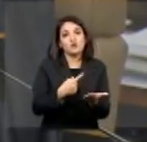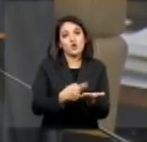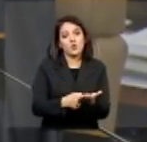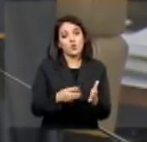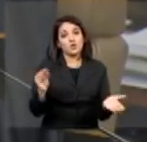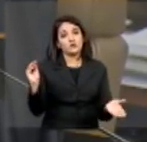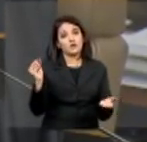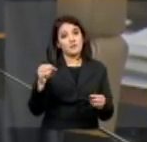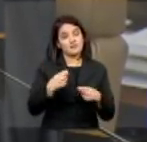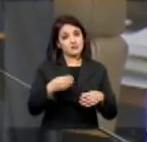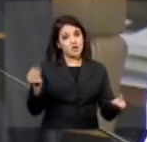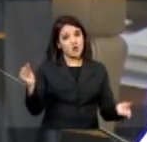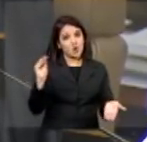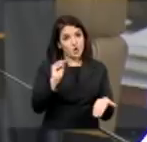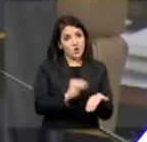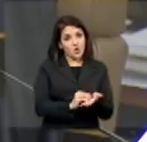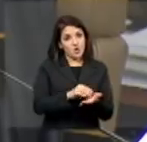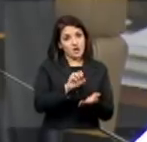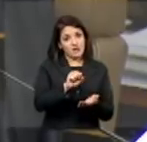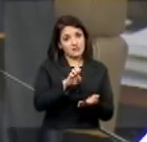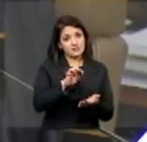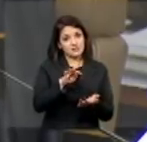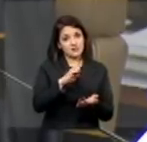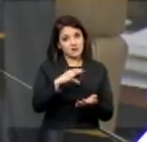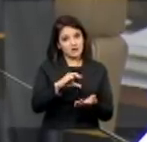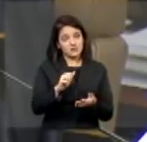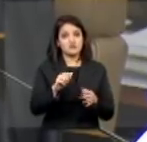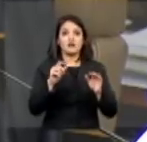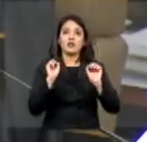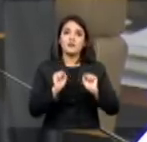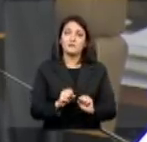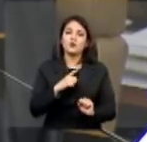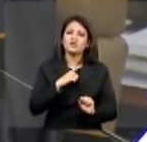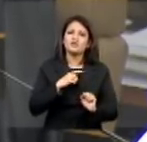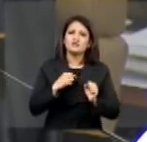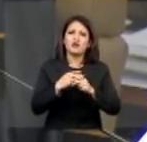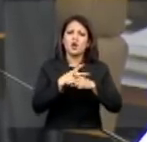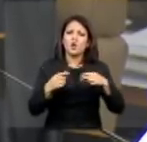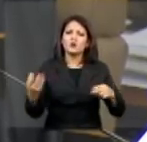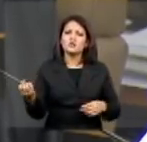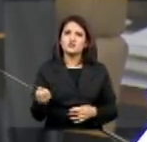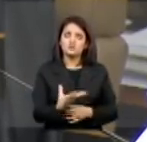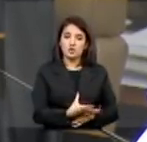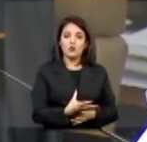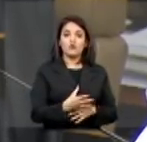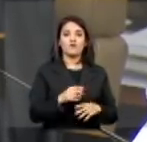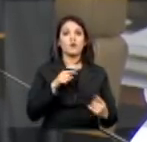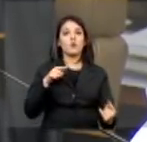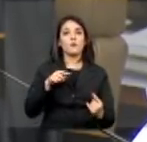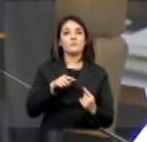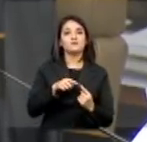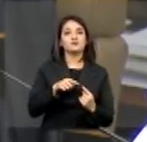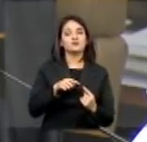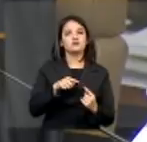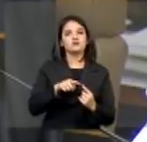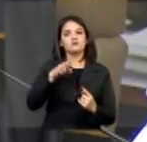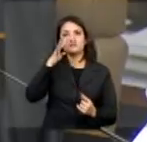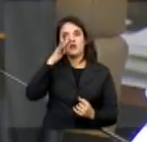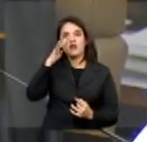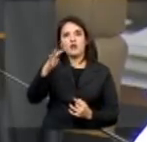podem trazer elementos de argumentos novos com o objetivo de incriminar os demais acusados